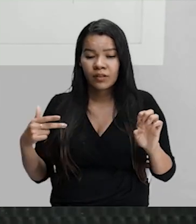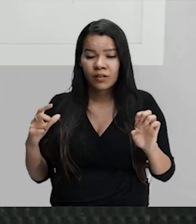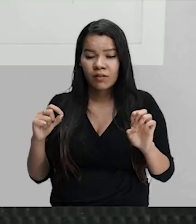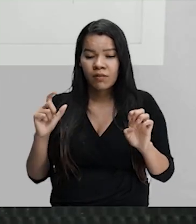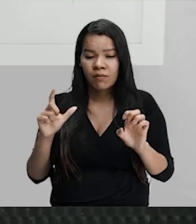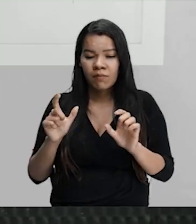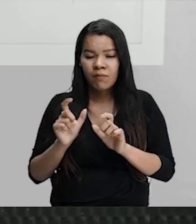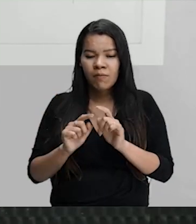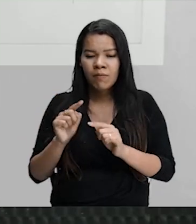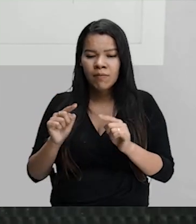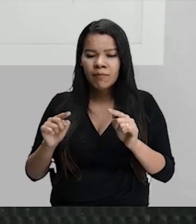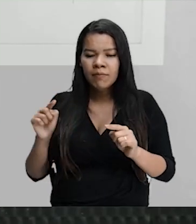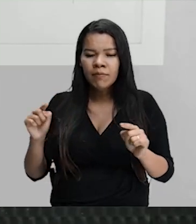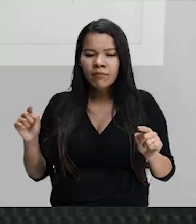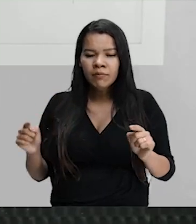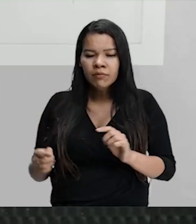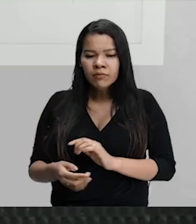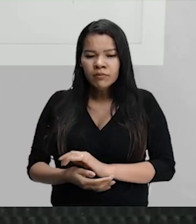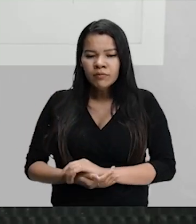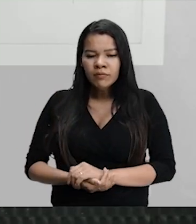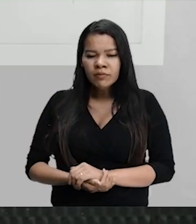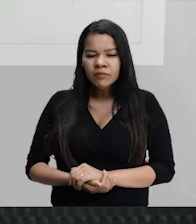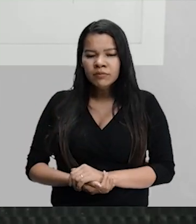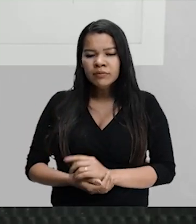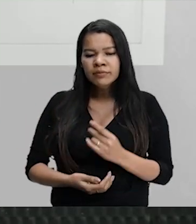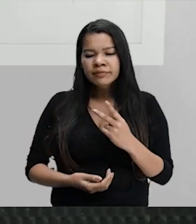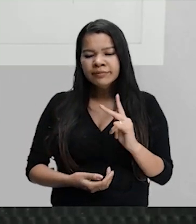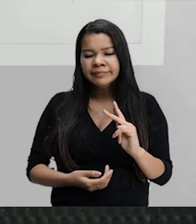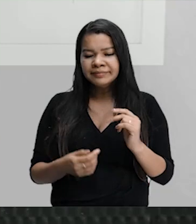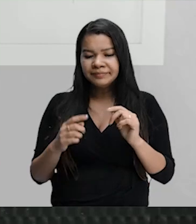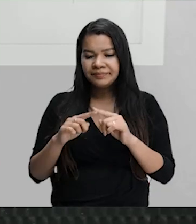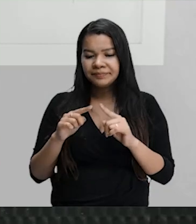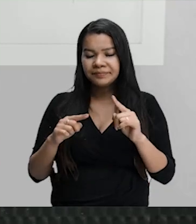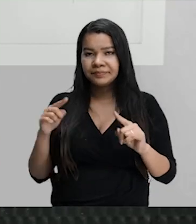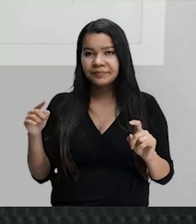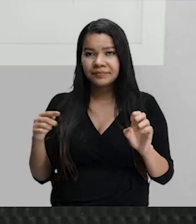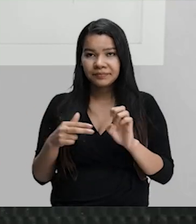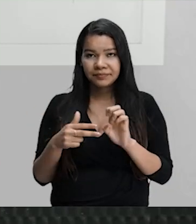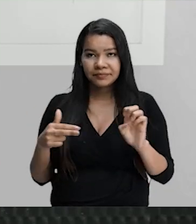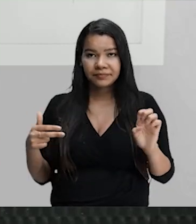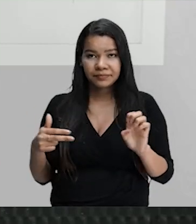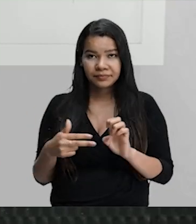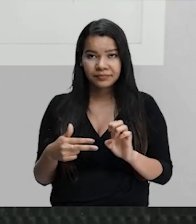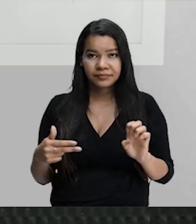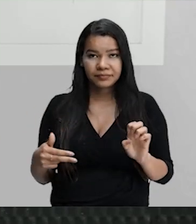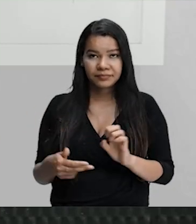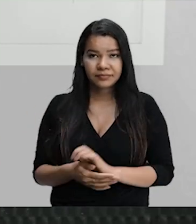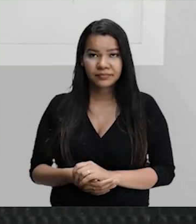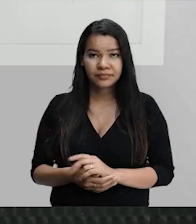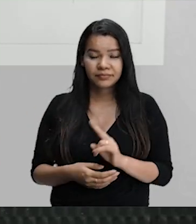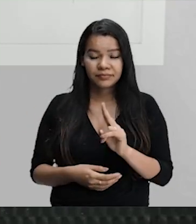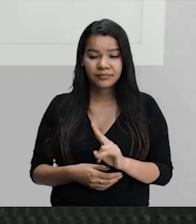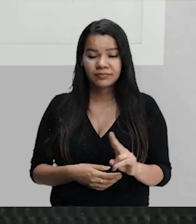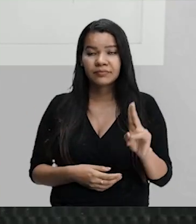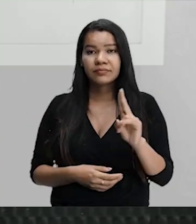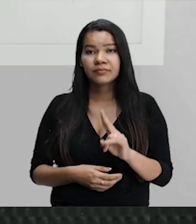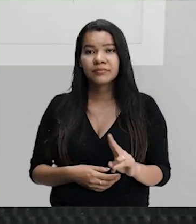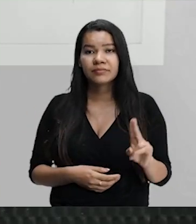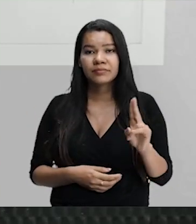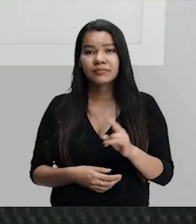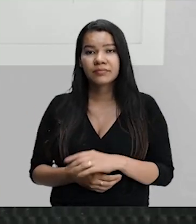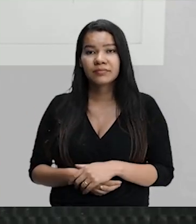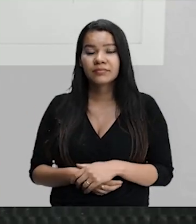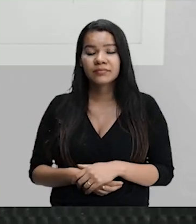instáveis, tá certo? Então esses elementos altamente instáveis, eles utilizam, não